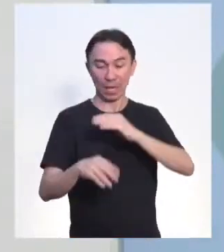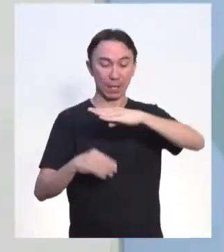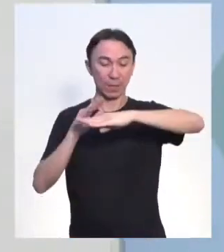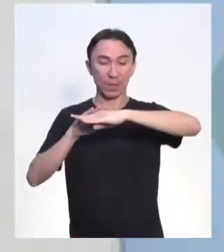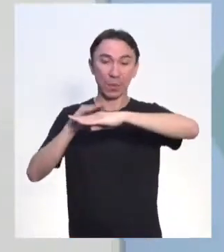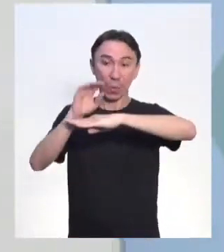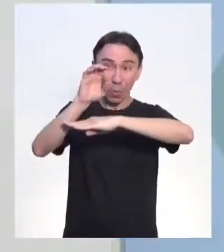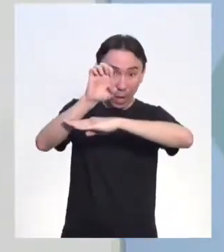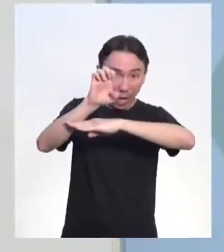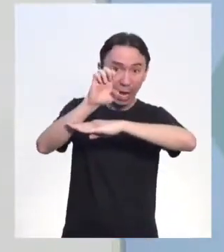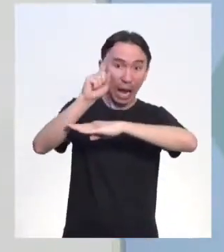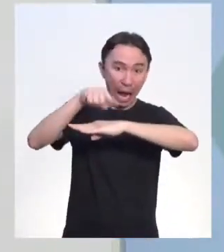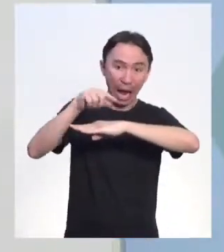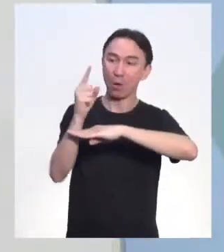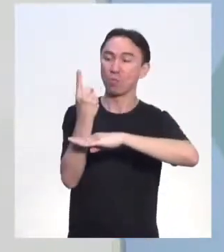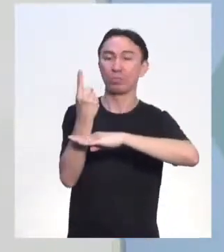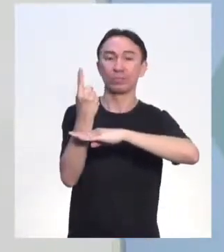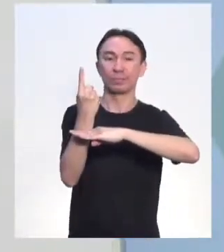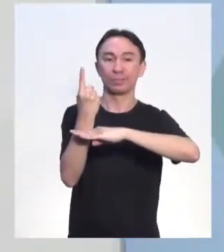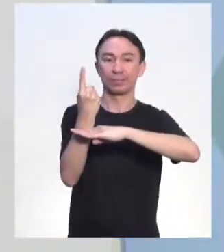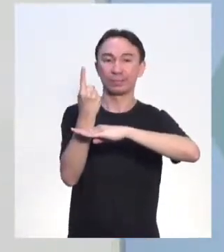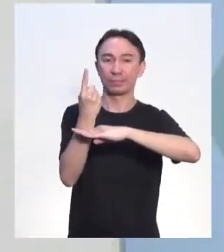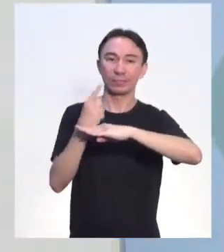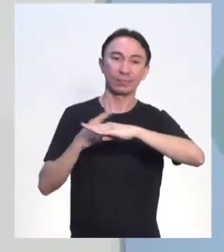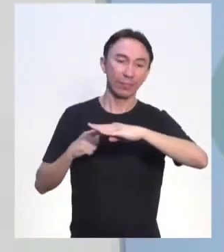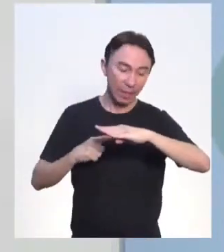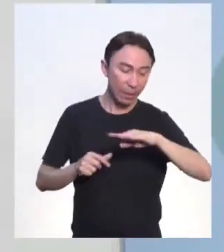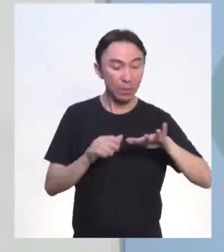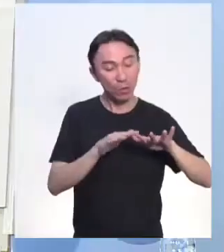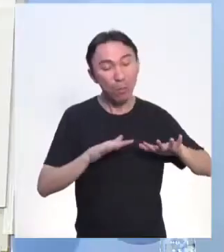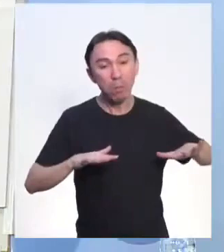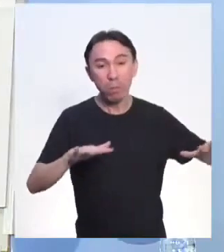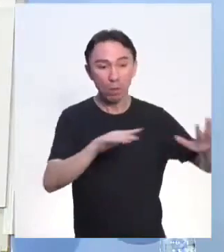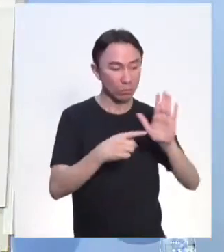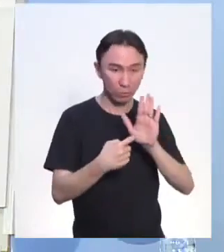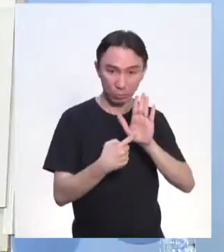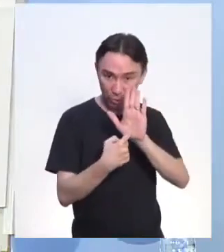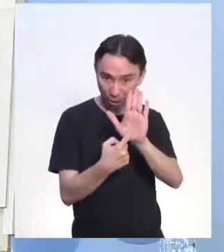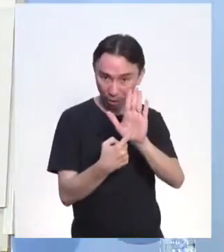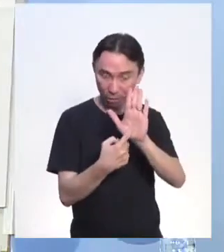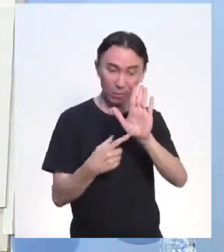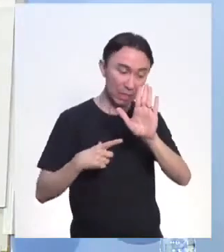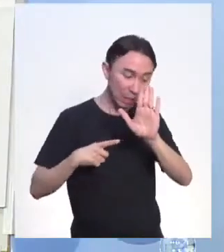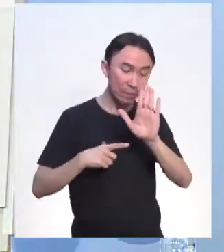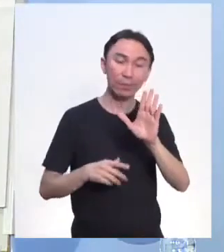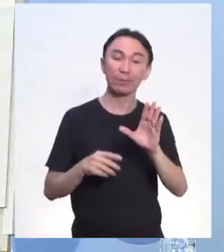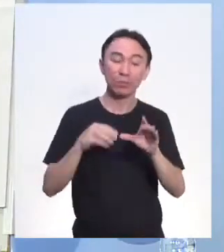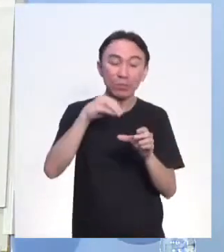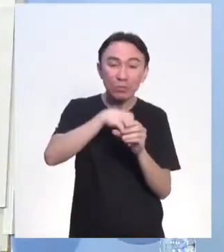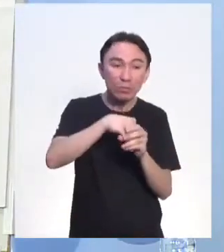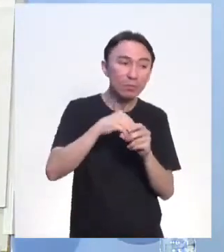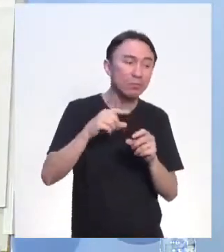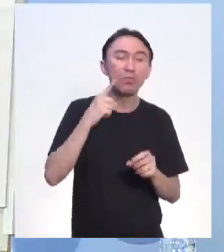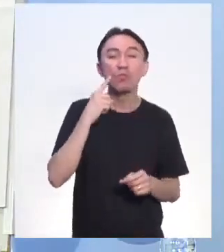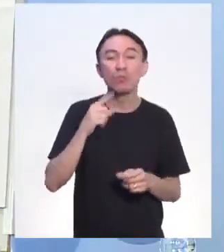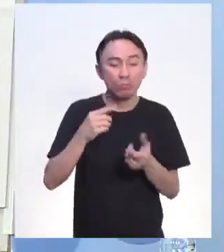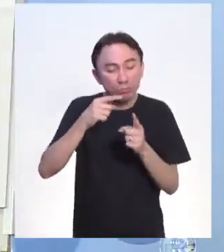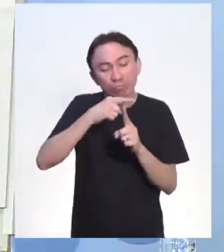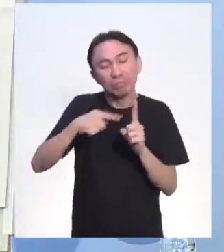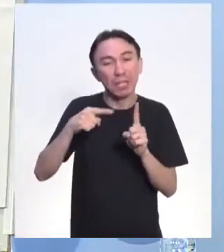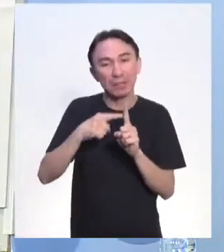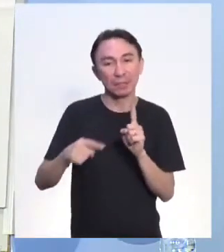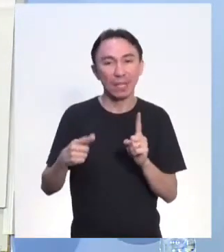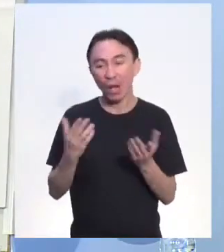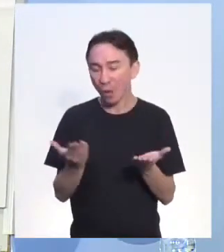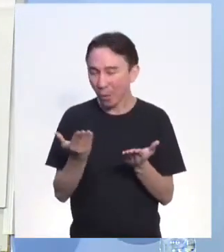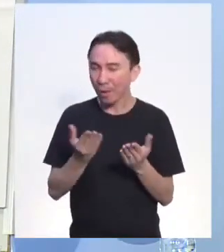gente? A gente tinha um espaço amostral. Dentro desse espaço, eu peguei uma parte dele. Sim? Agora a gente vai para a probabilidade. Então, como que